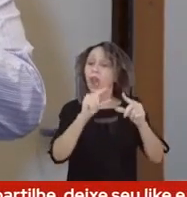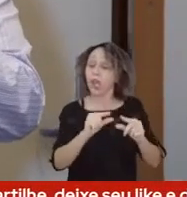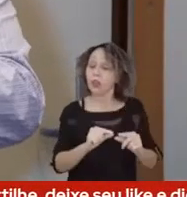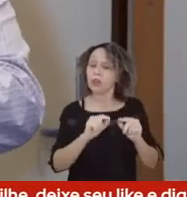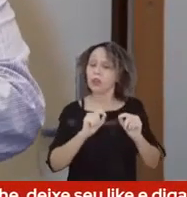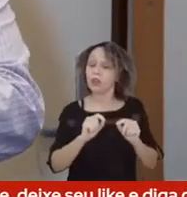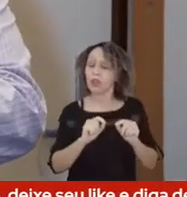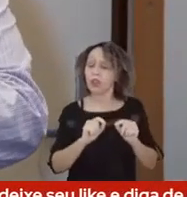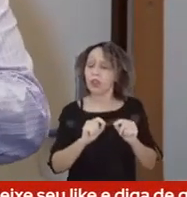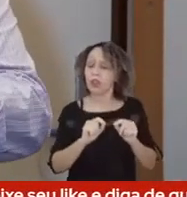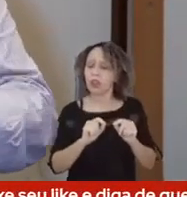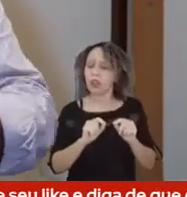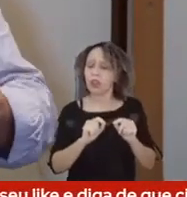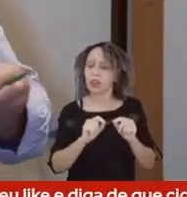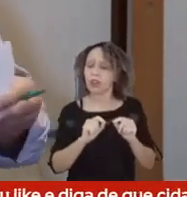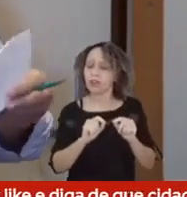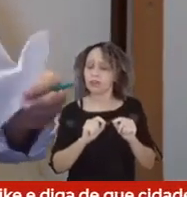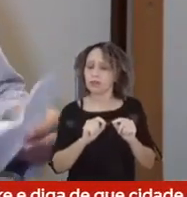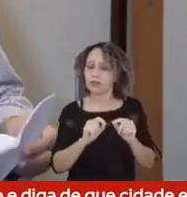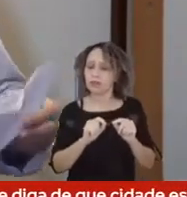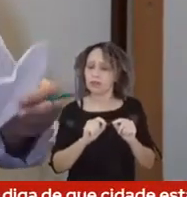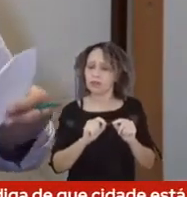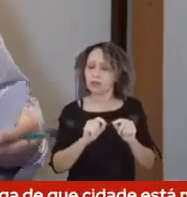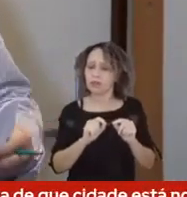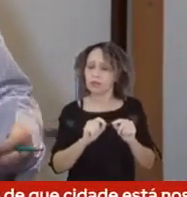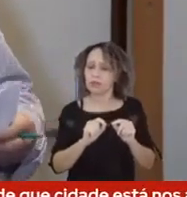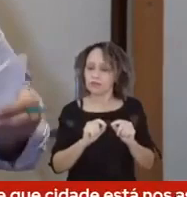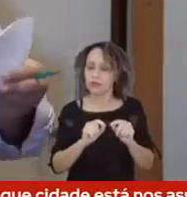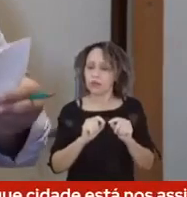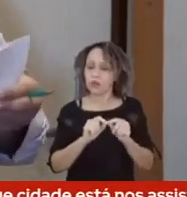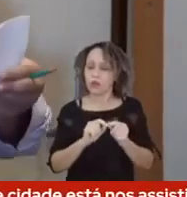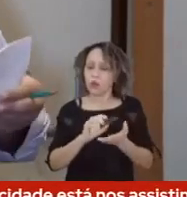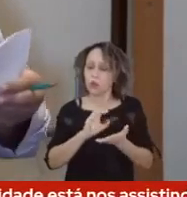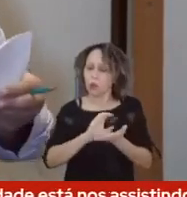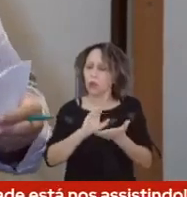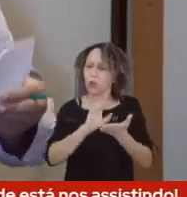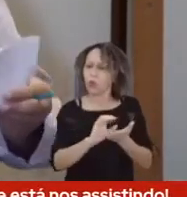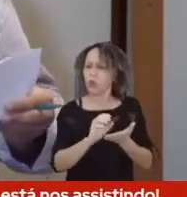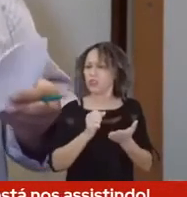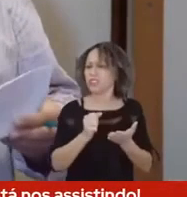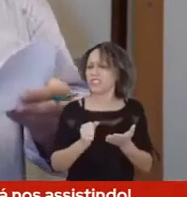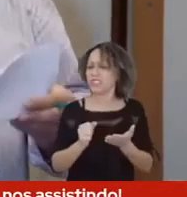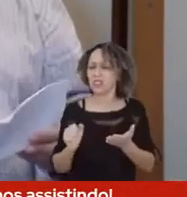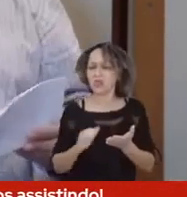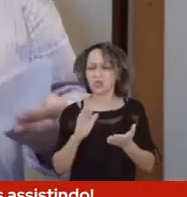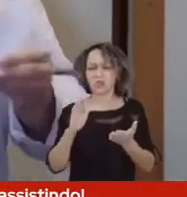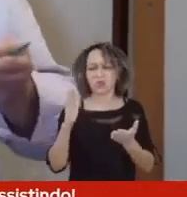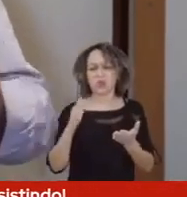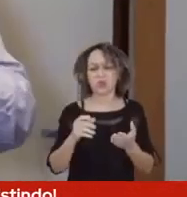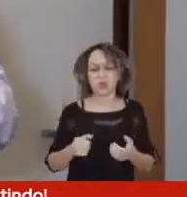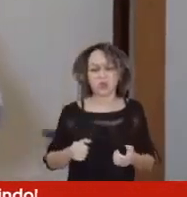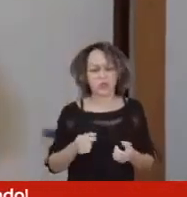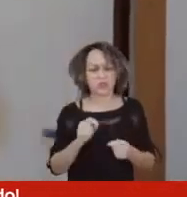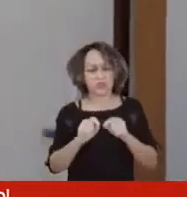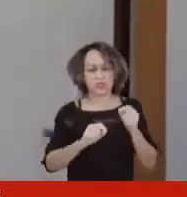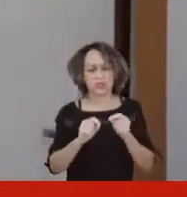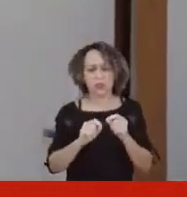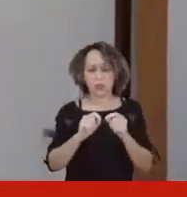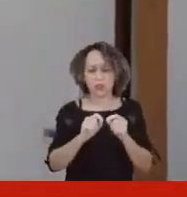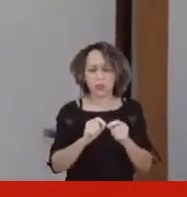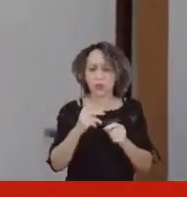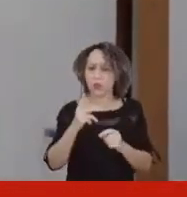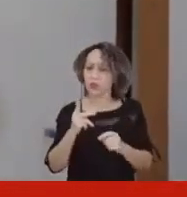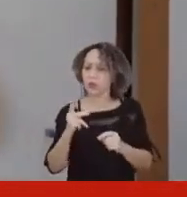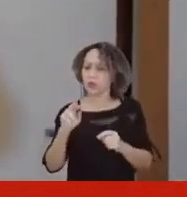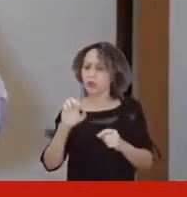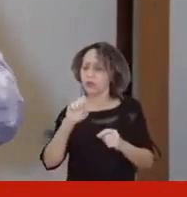o break-even, ou seja, os custos totais no pré-sal, já é a segunda região mais barata do mundo. E a redução dos tributos,